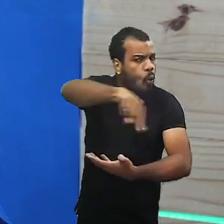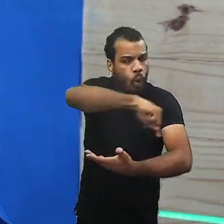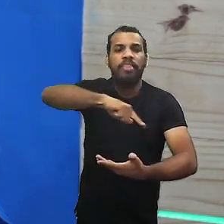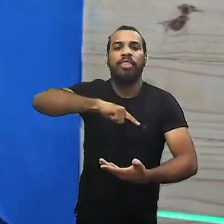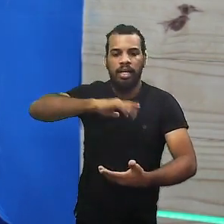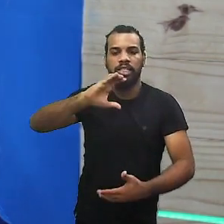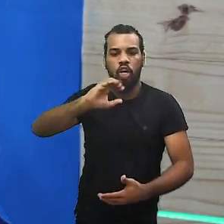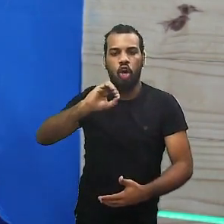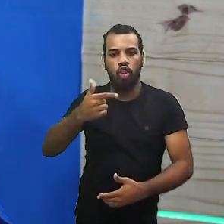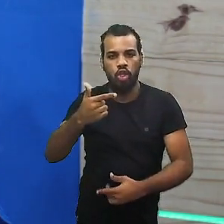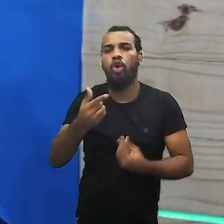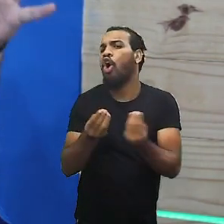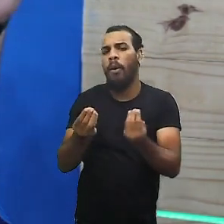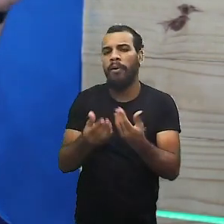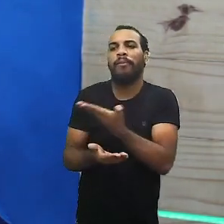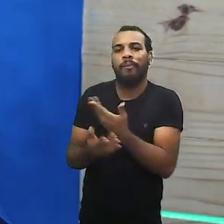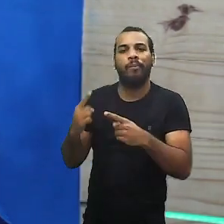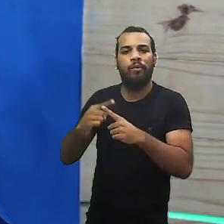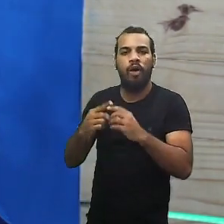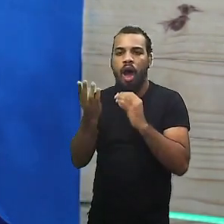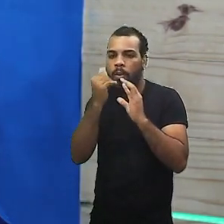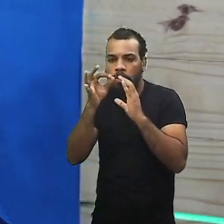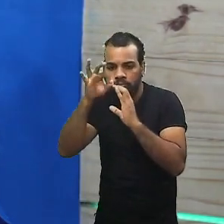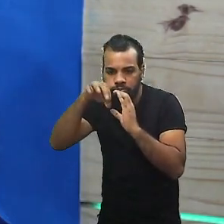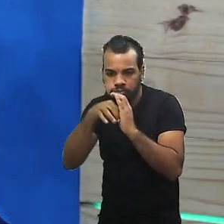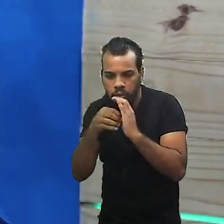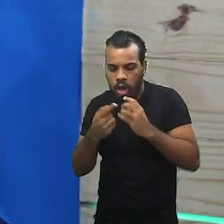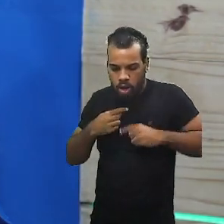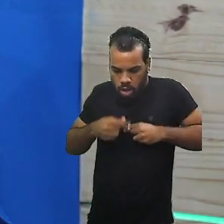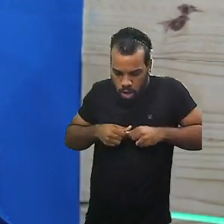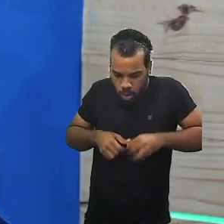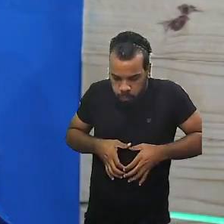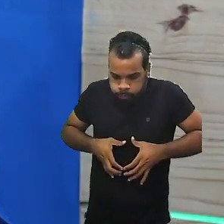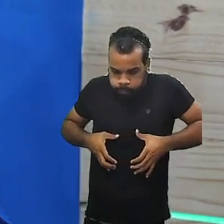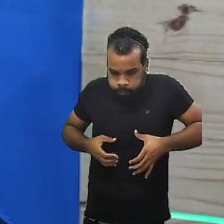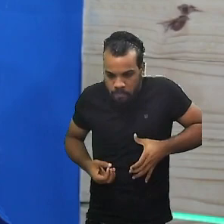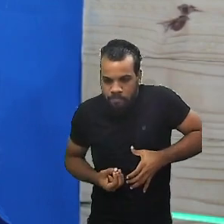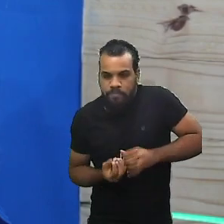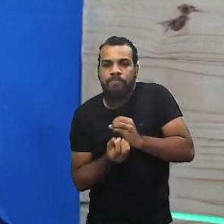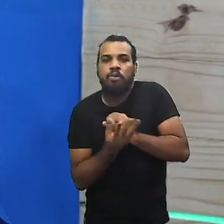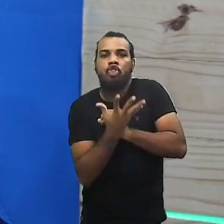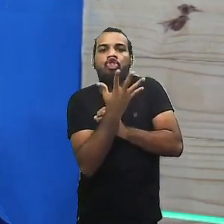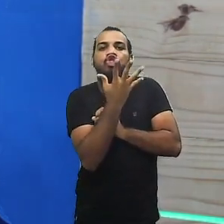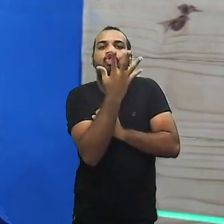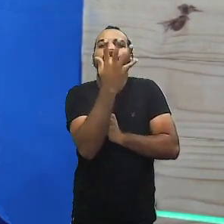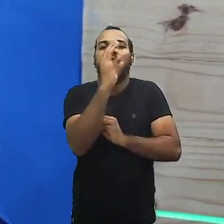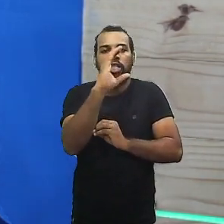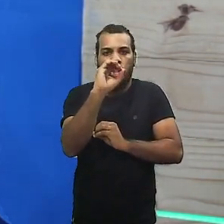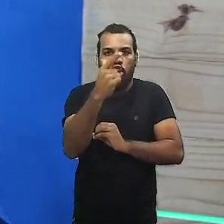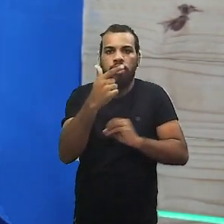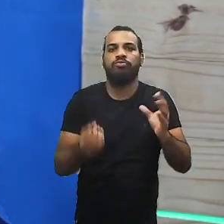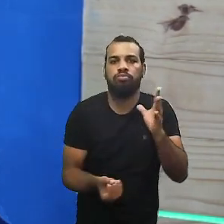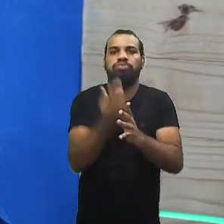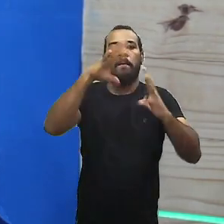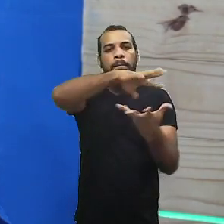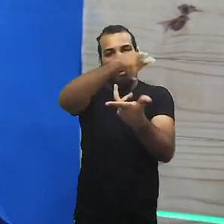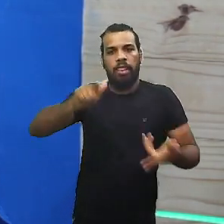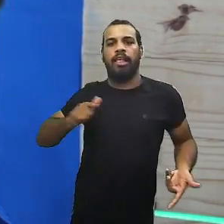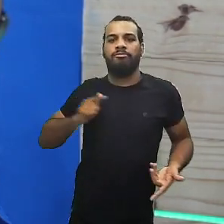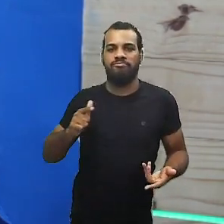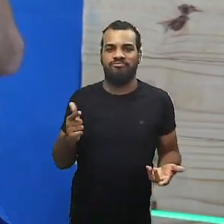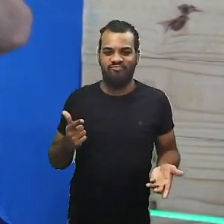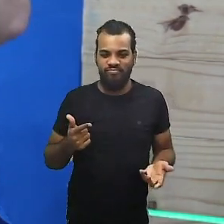lógica, tá? Imagina que o primeiro ser vivo, ele apareceu dentro dos mares primitivos. Ele